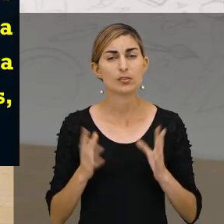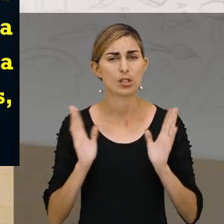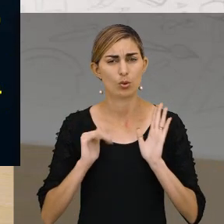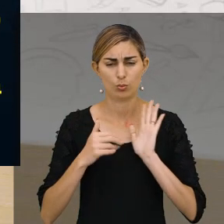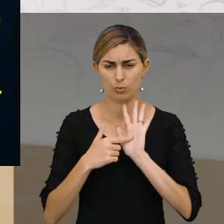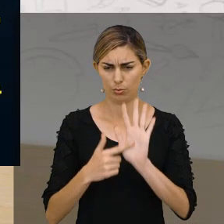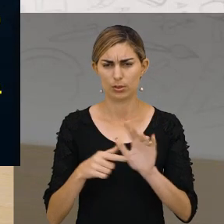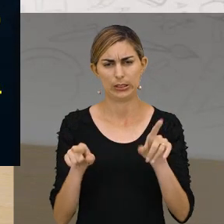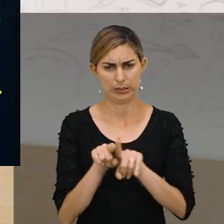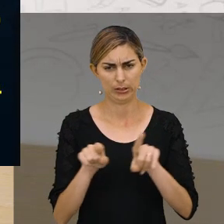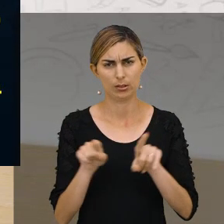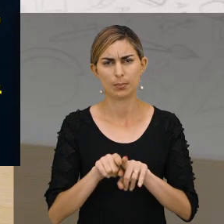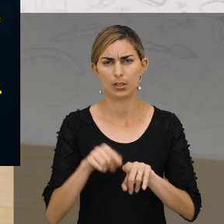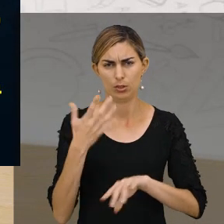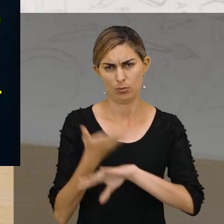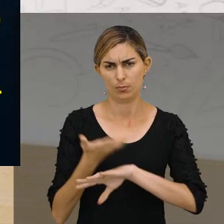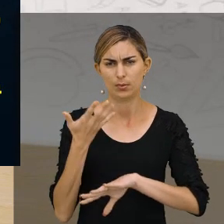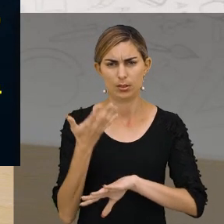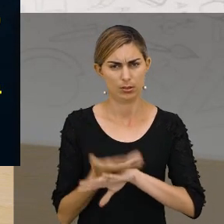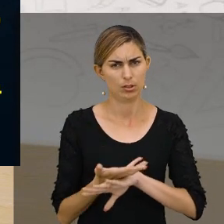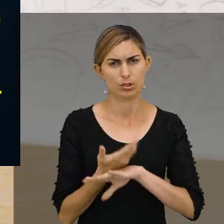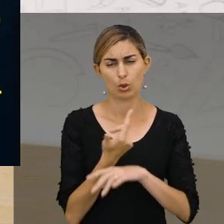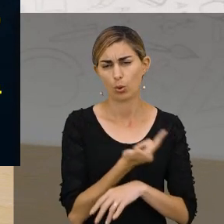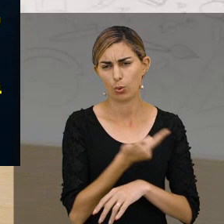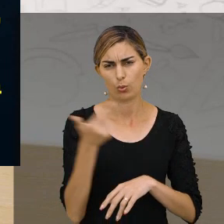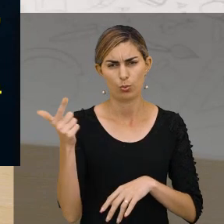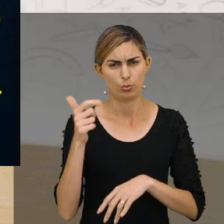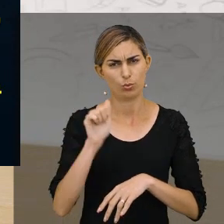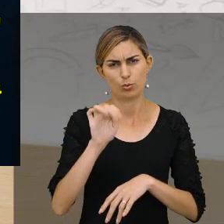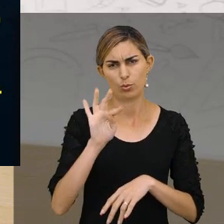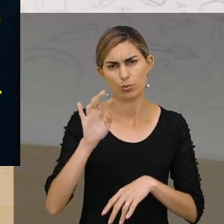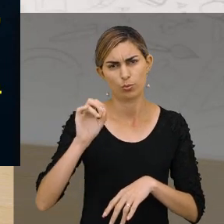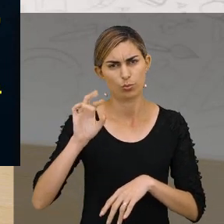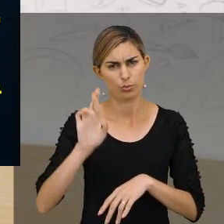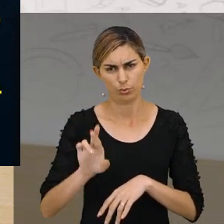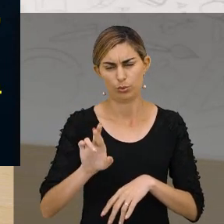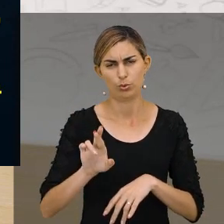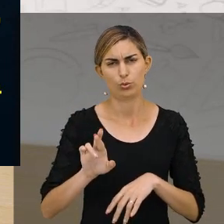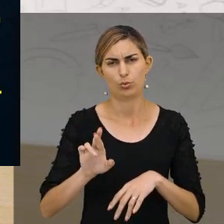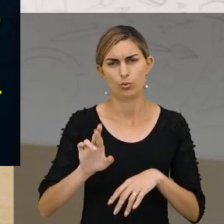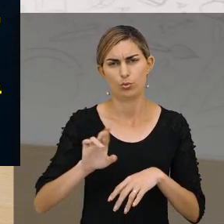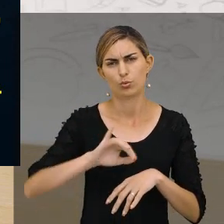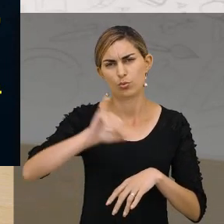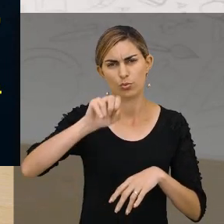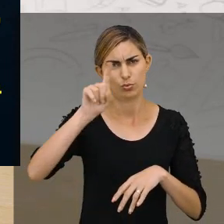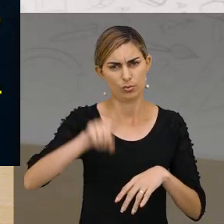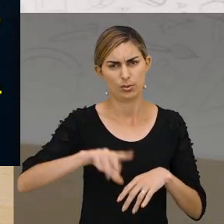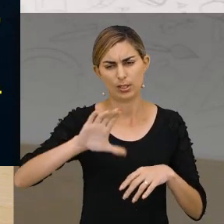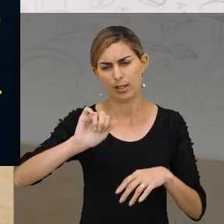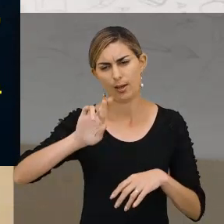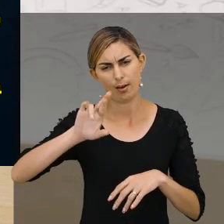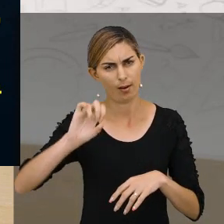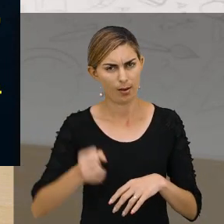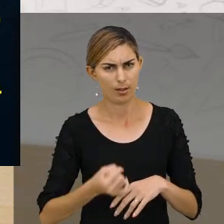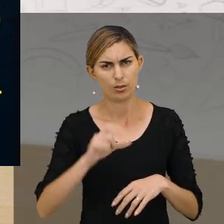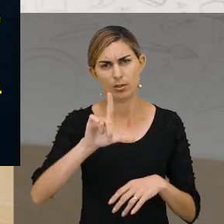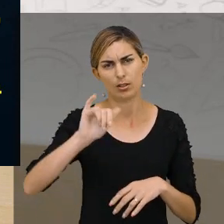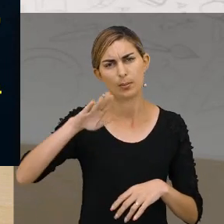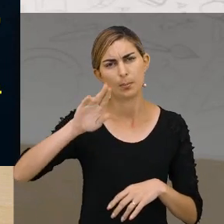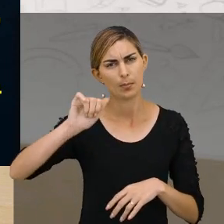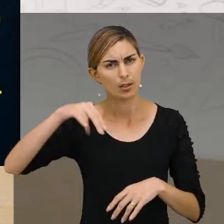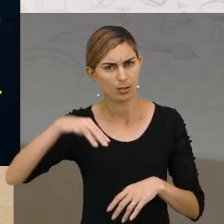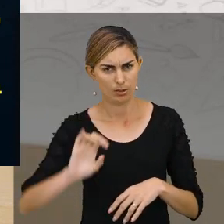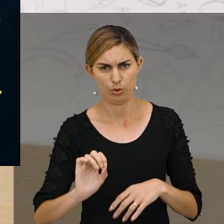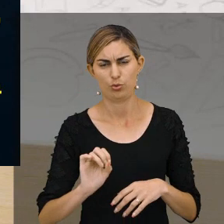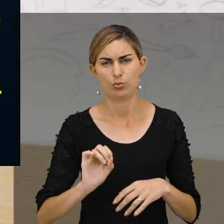Aí eu trouxe também nesta competência um outro autor, que é o professor José Carlos Libânio, né? O